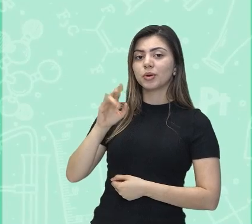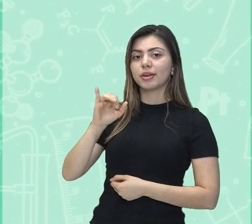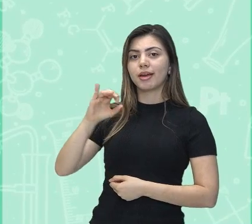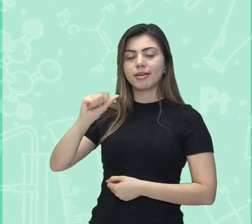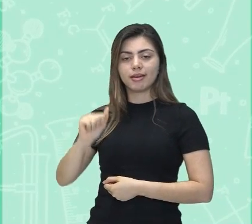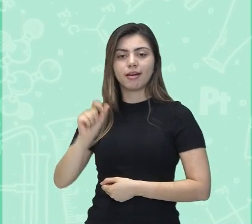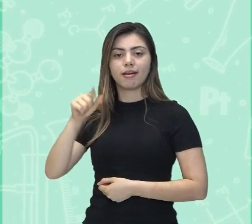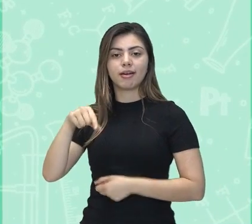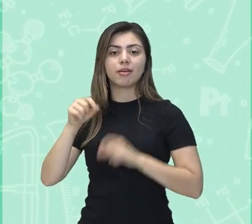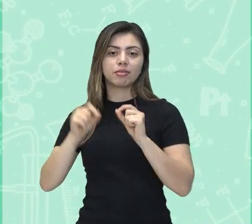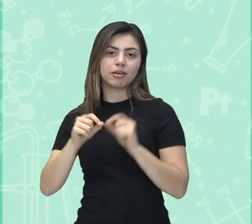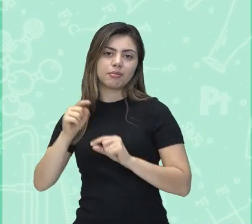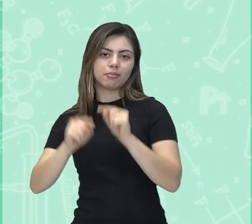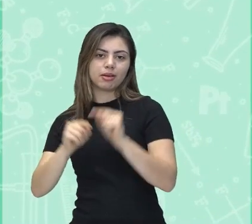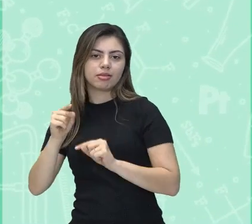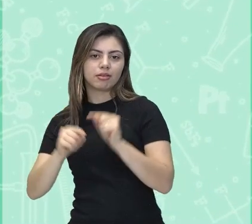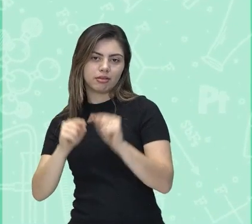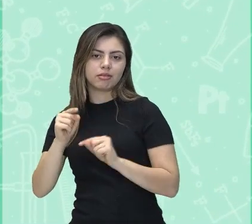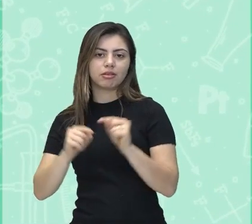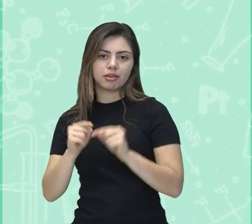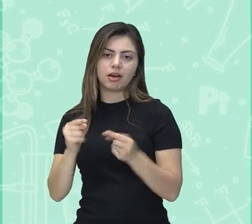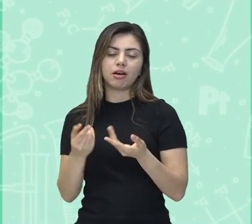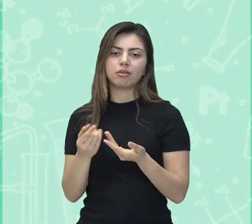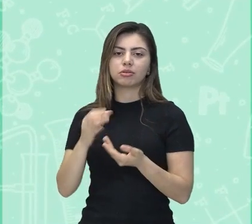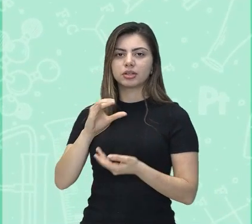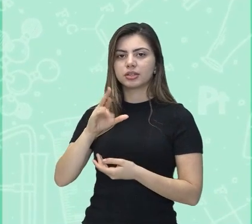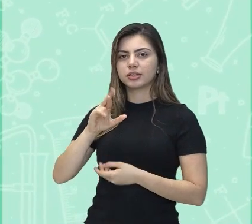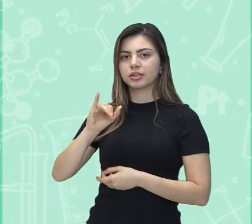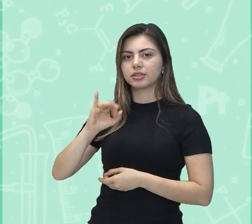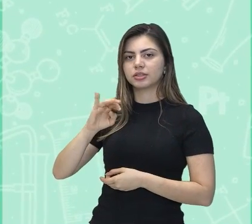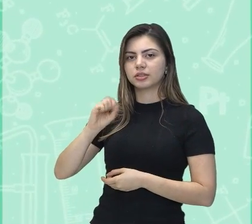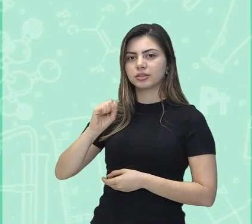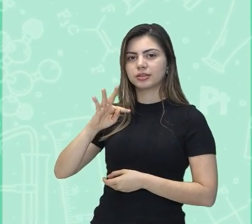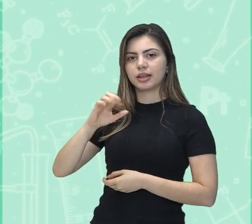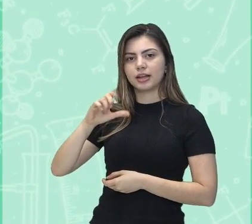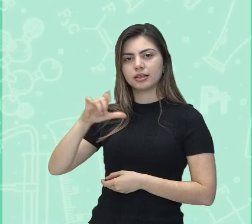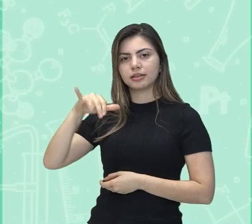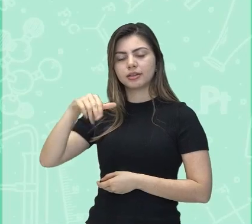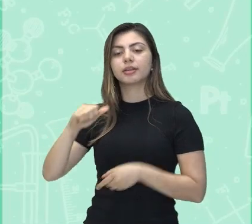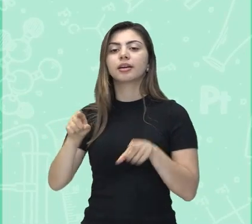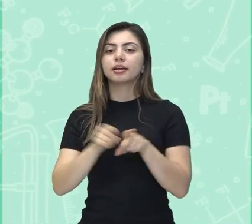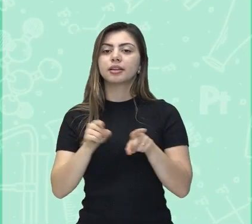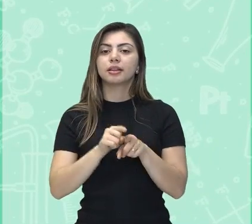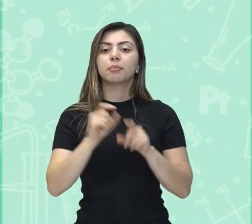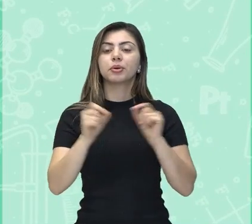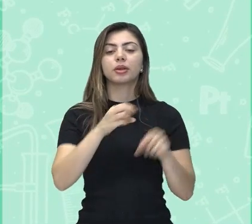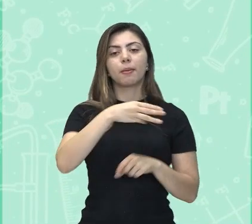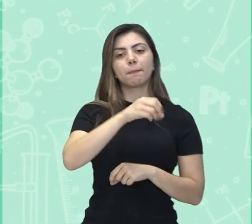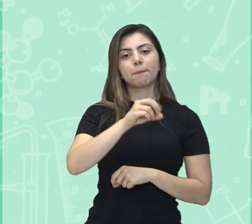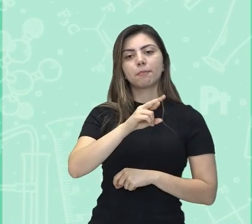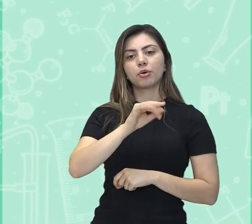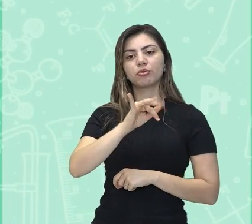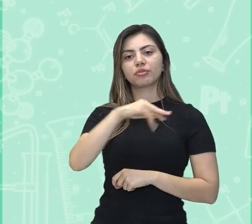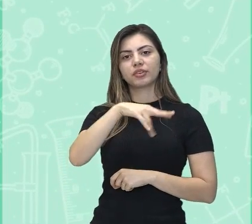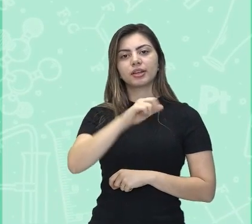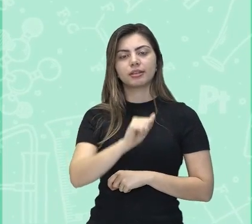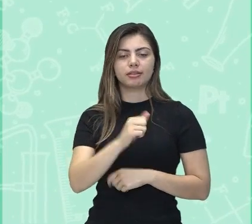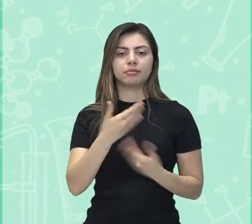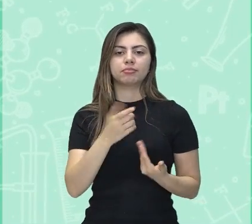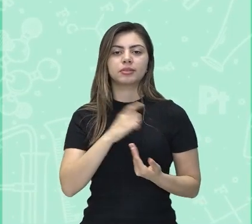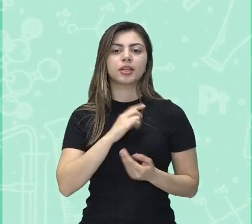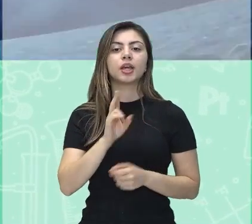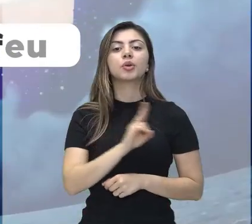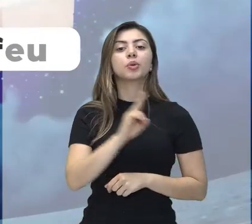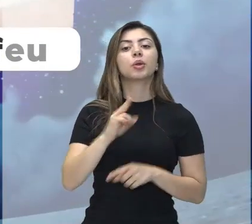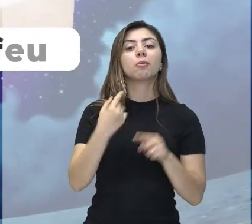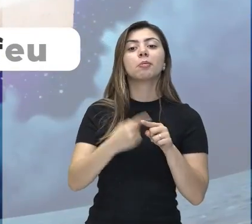substância cristalina isolada da urina, e a morfina, que é um analgésico cujo nome provém